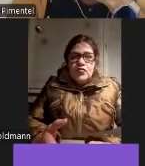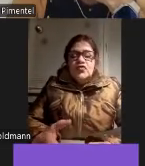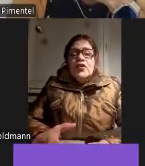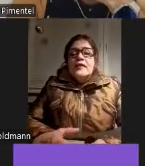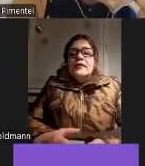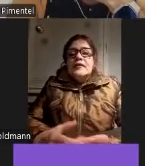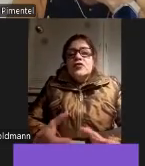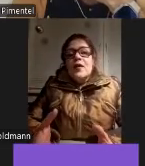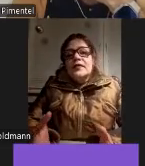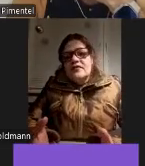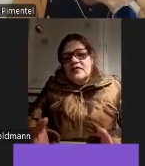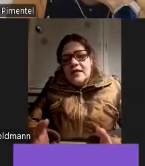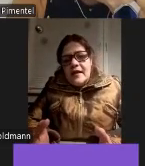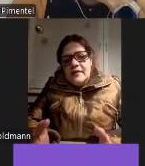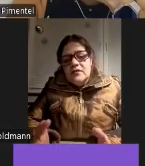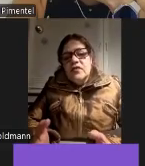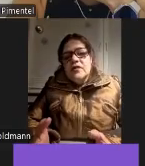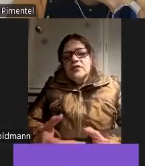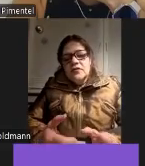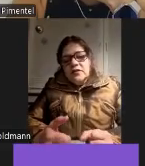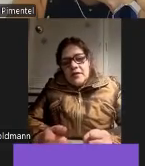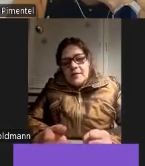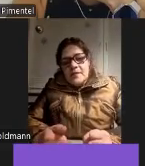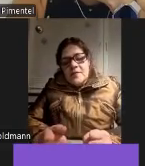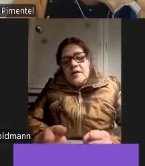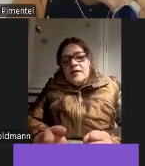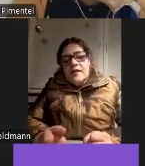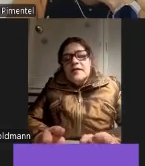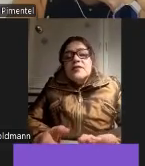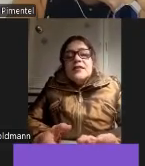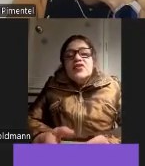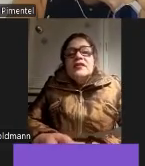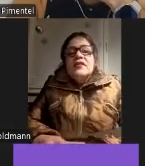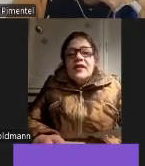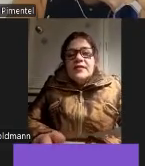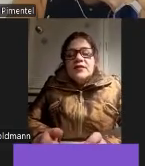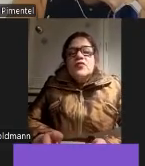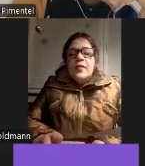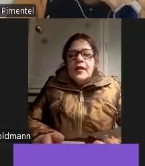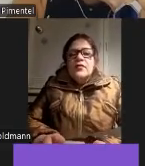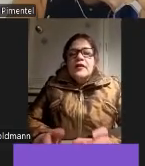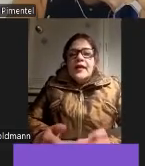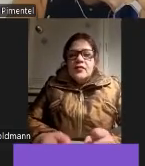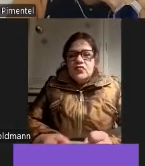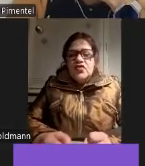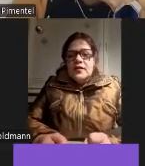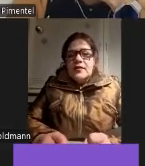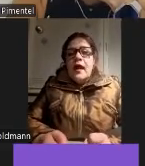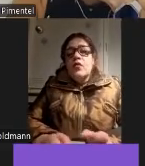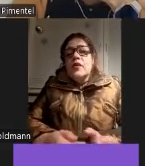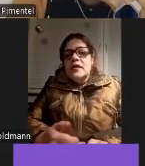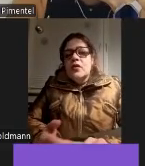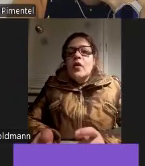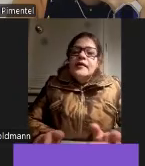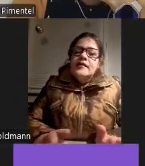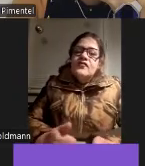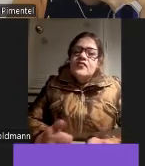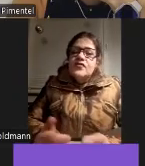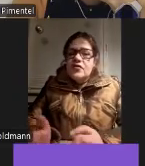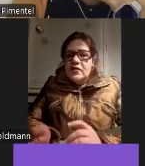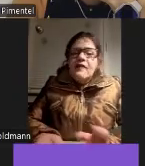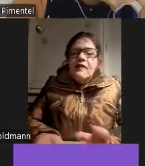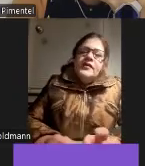restos todos da sua atividade durante o dia. Então, se a gente tivesse desperto e querendo sustentar, o líquor